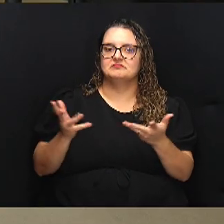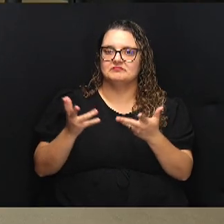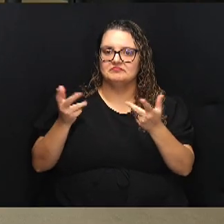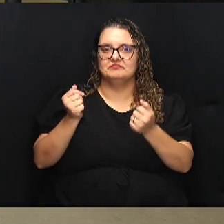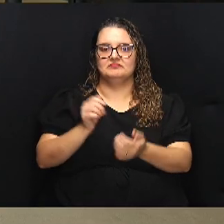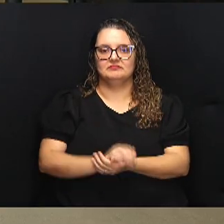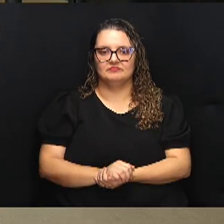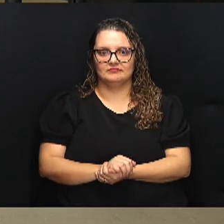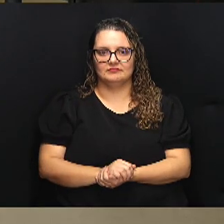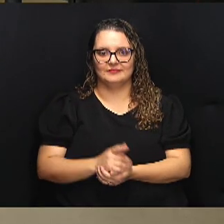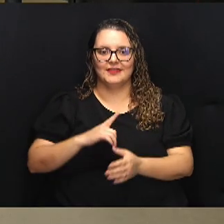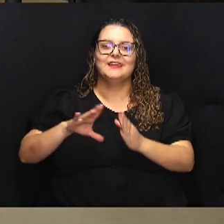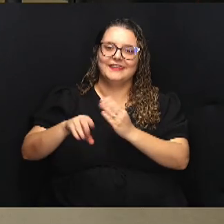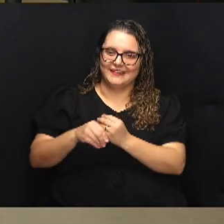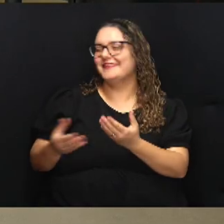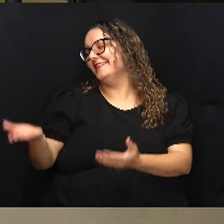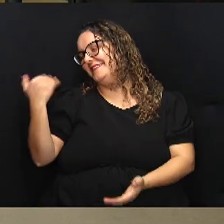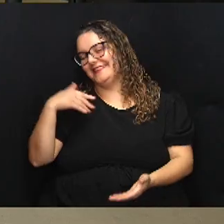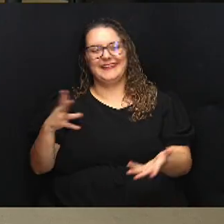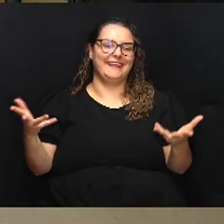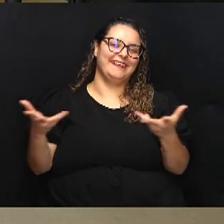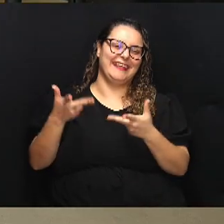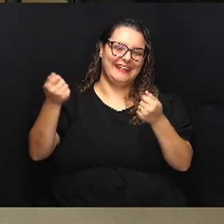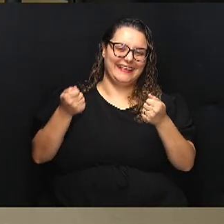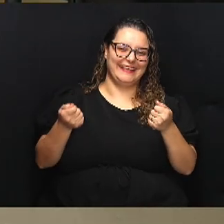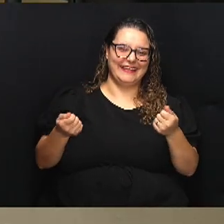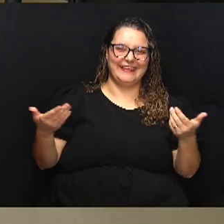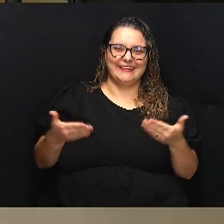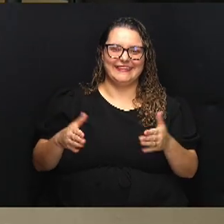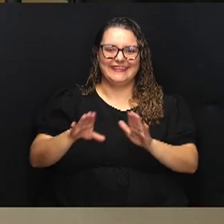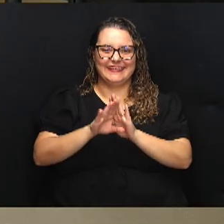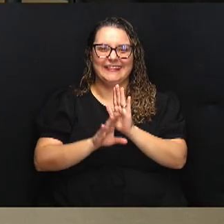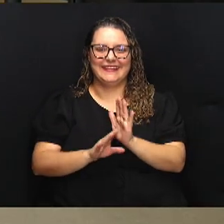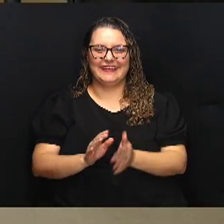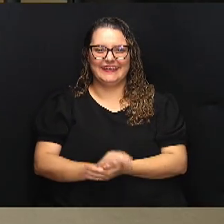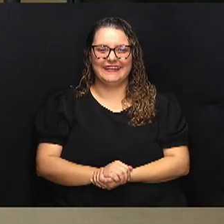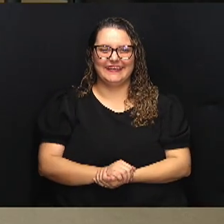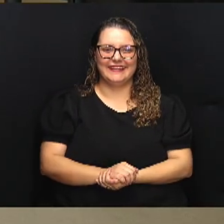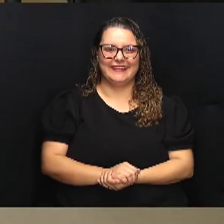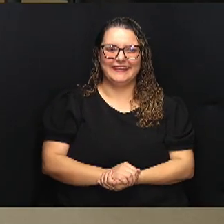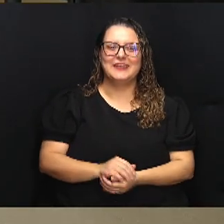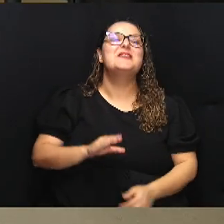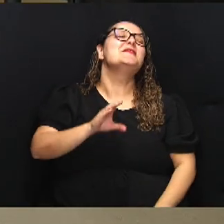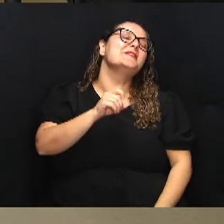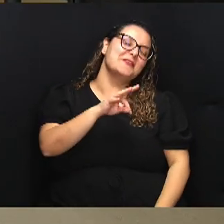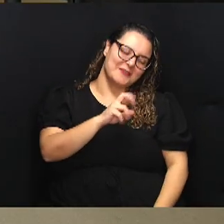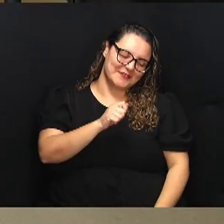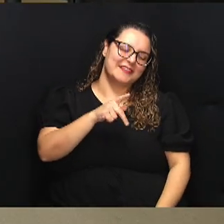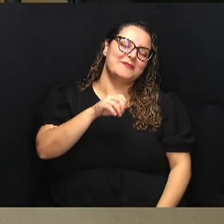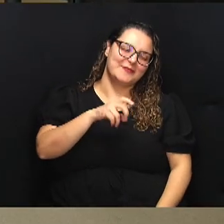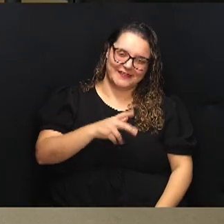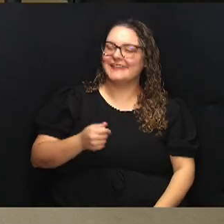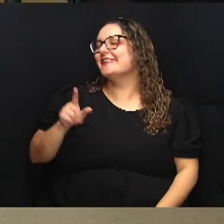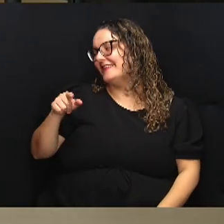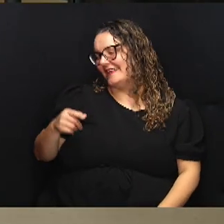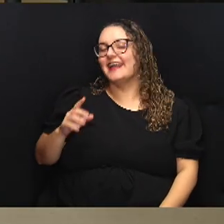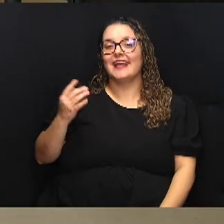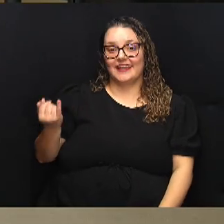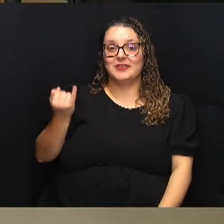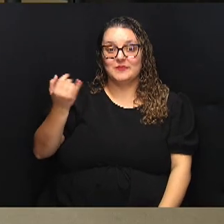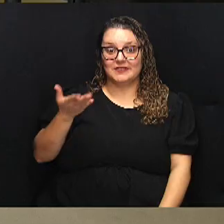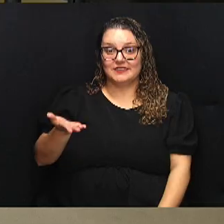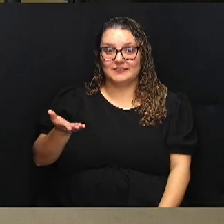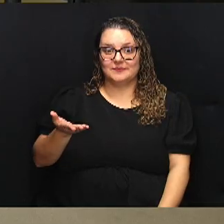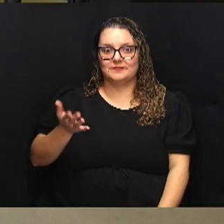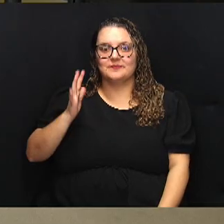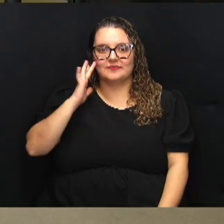Maravilha! Eu tenho um complemento. Vamos lá! Ai, que delícia que tá hoje esse programa, gente. Vamos lá. Me contraponha, por favor. É interessante isso. Eu